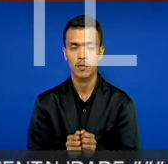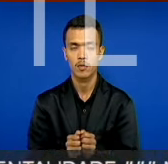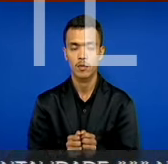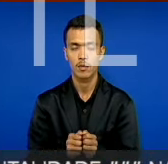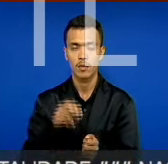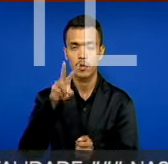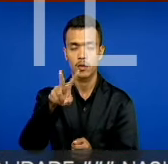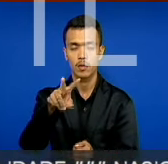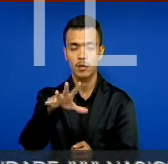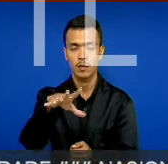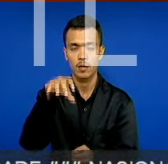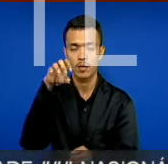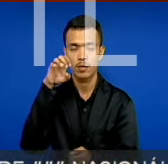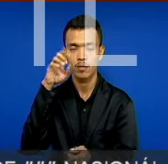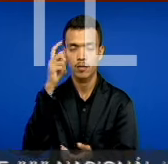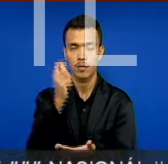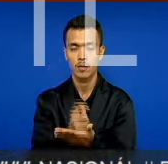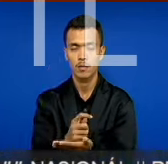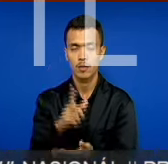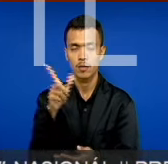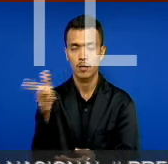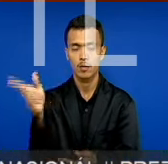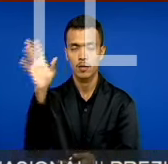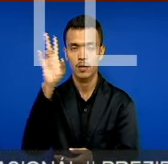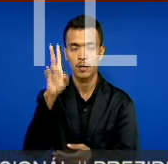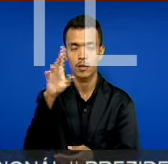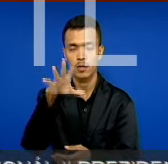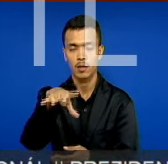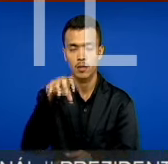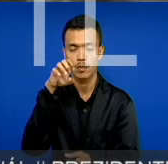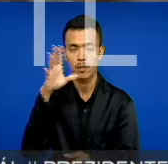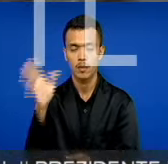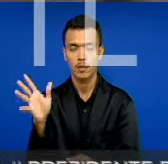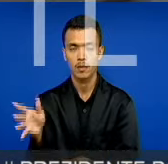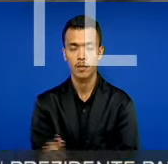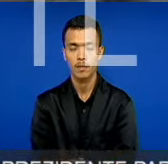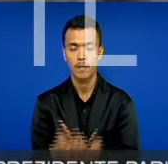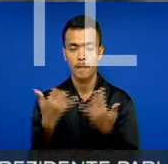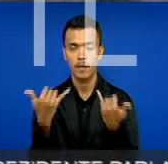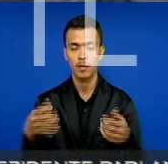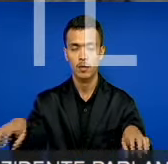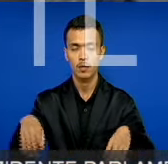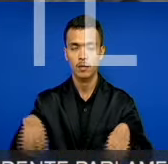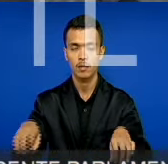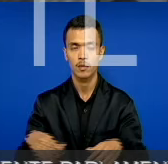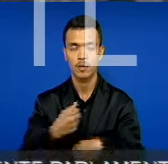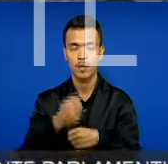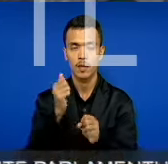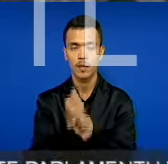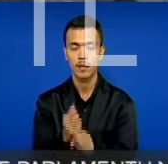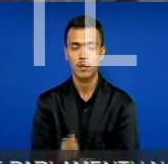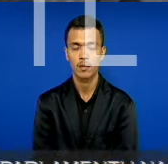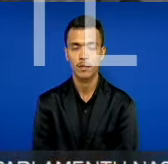rihun atus lima, rua nulu resin hitu, atus lima, lima nulu. Dadang le serviço migração halo